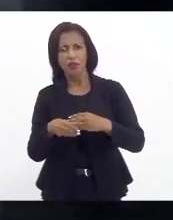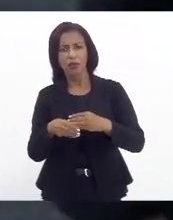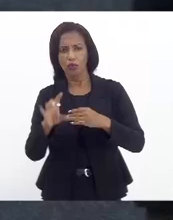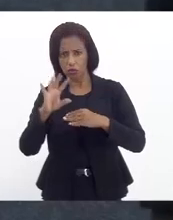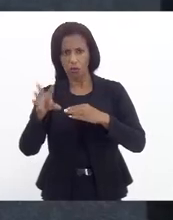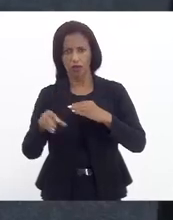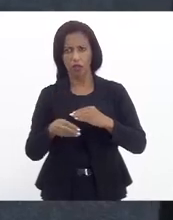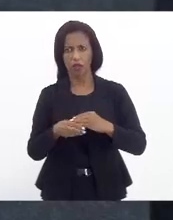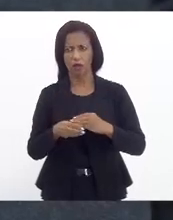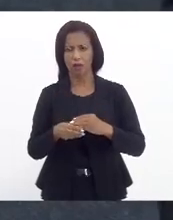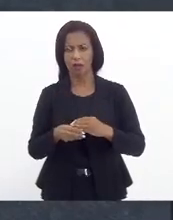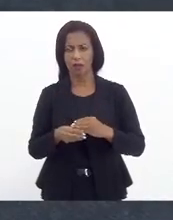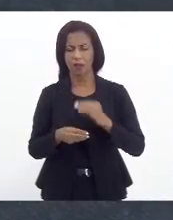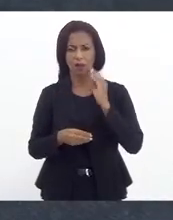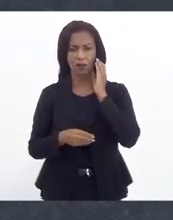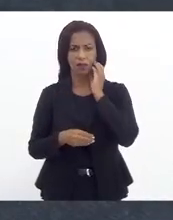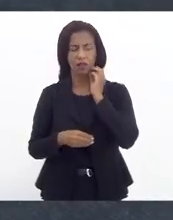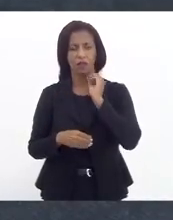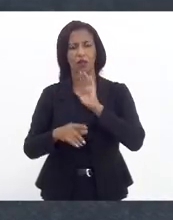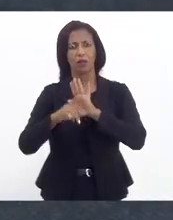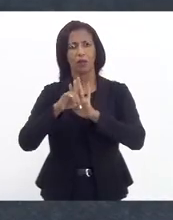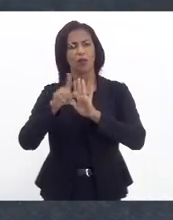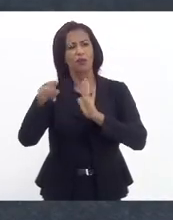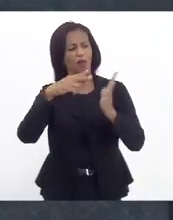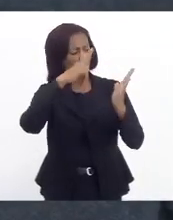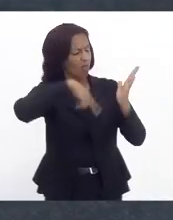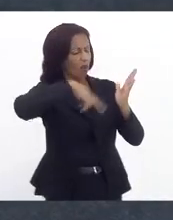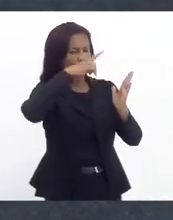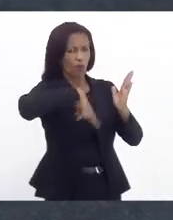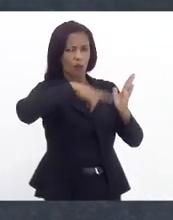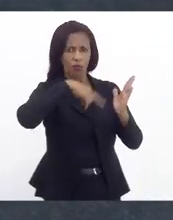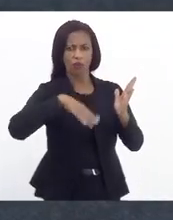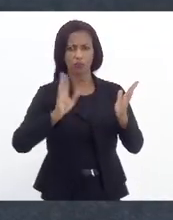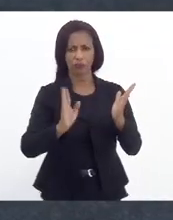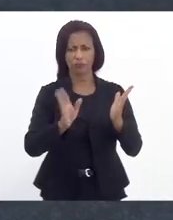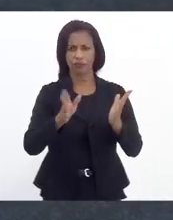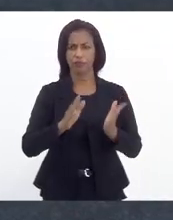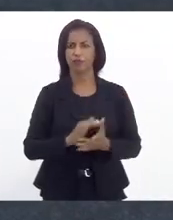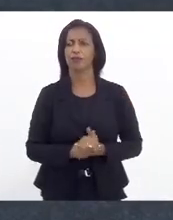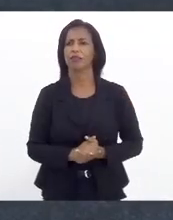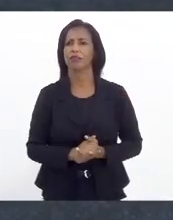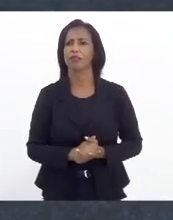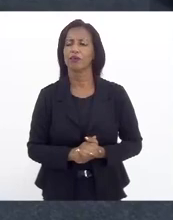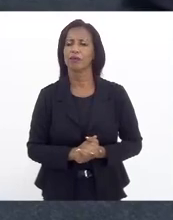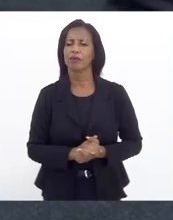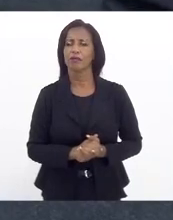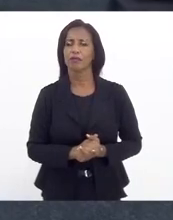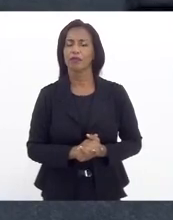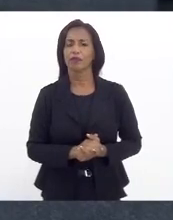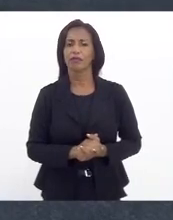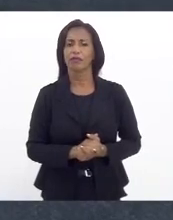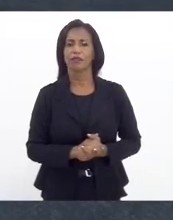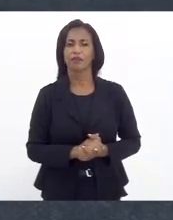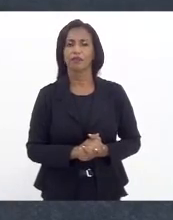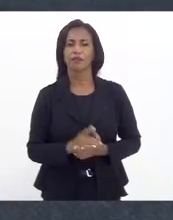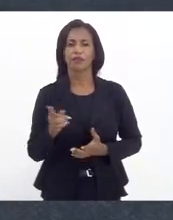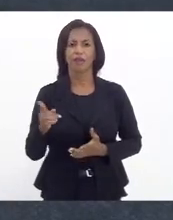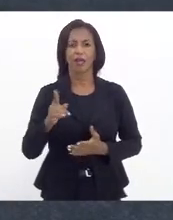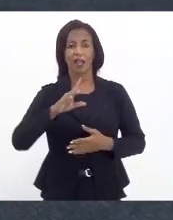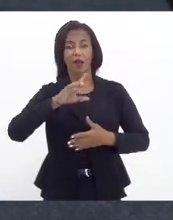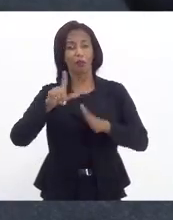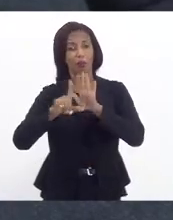adesão. Sr. Presidente, com a leitura que o senhor fez, e botar a lei